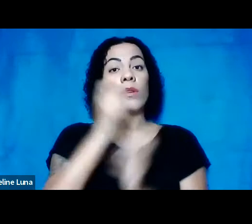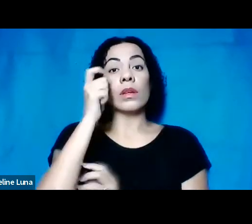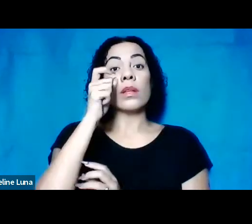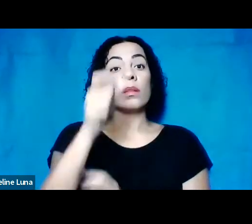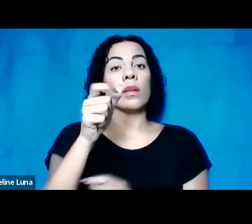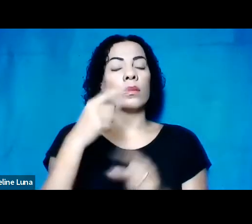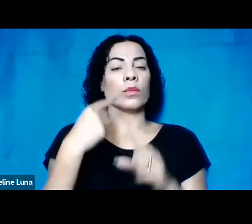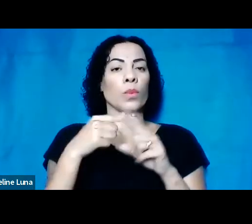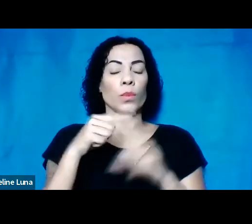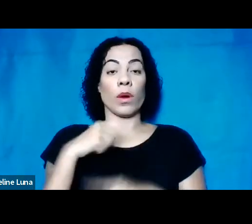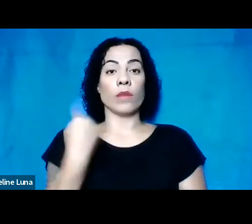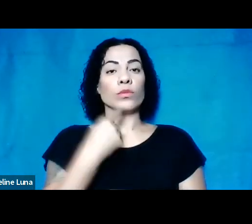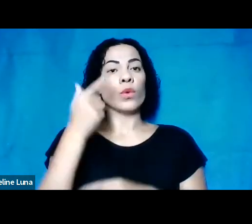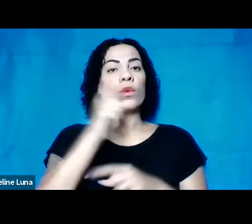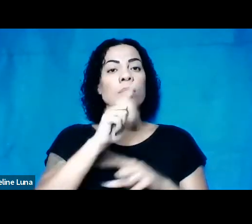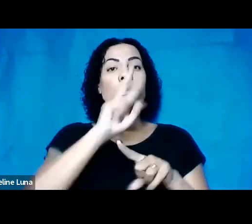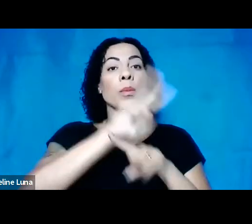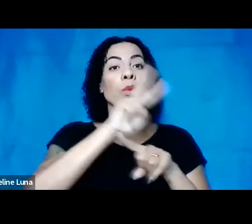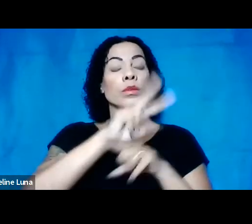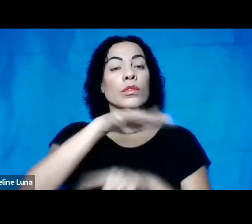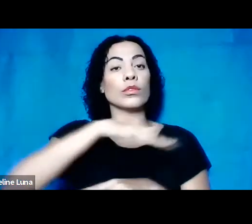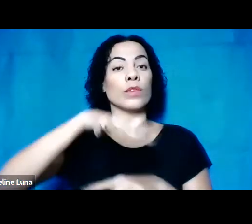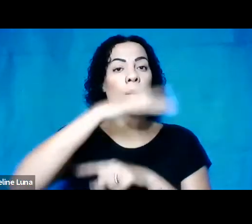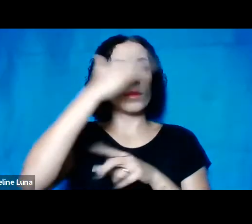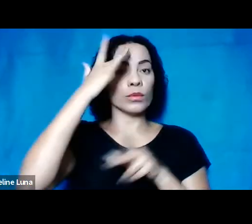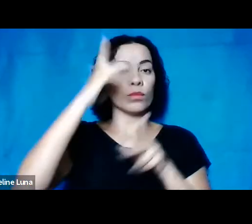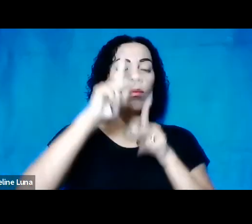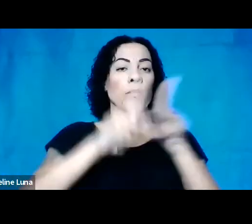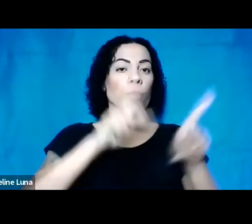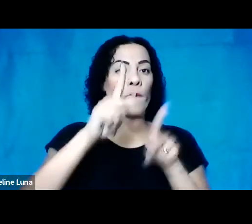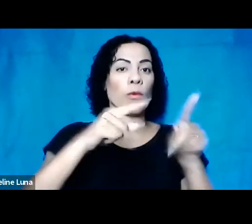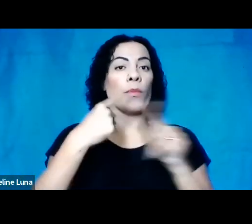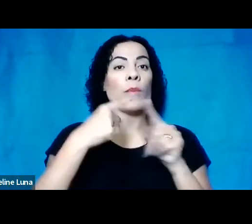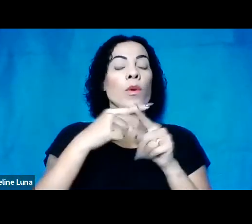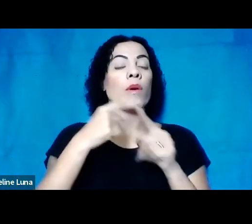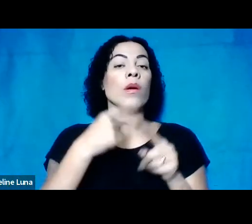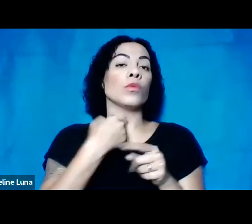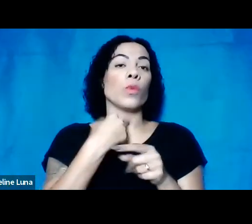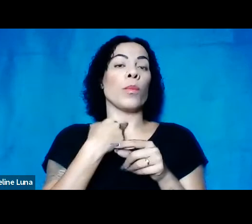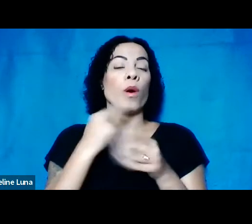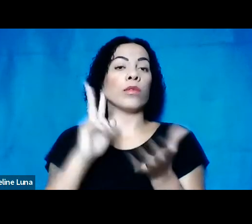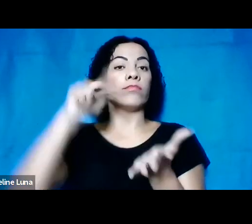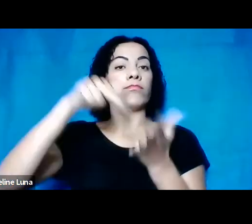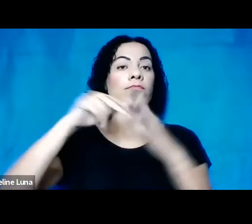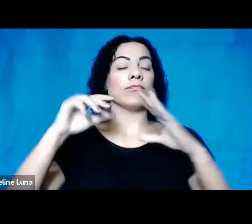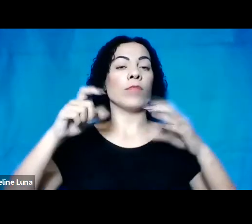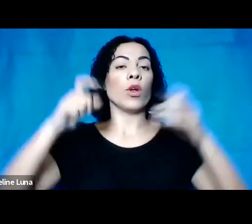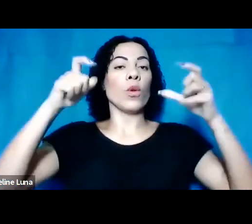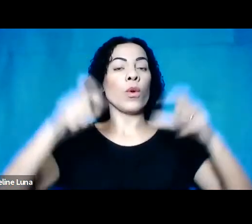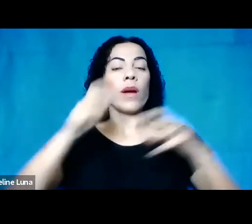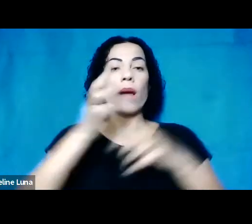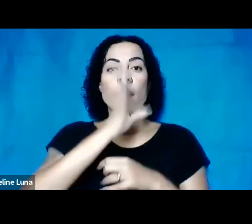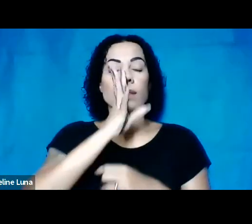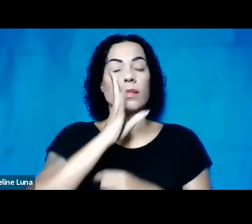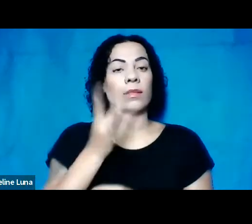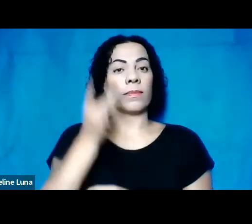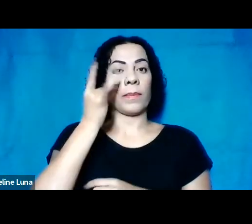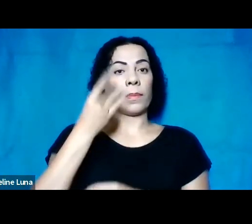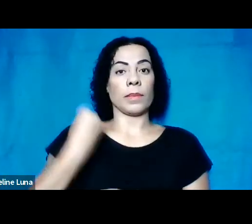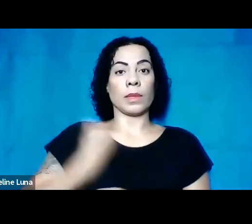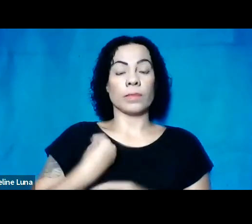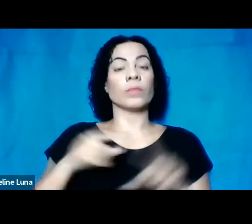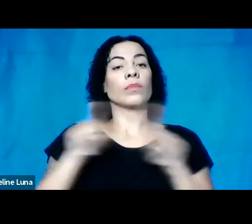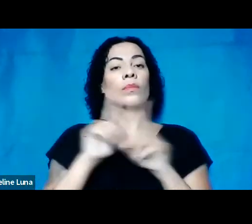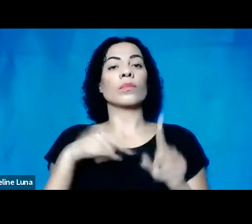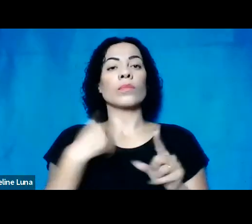gente conseguiu proteger a população que não foi aos estádios, né, não podia ir aos estádios, nem também a gente estimulava